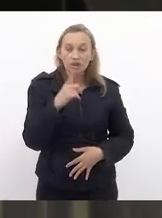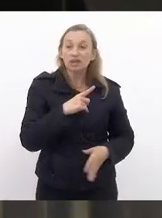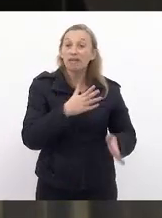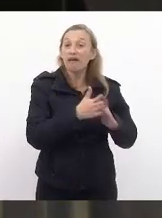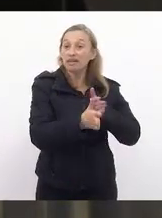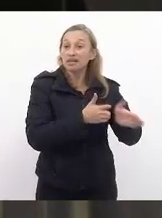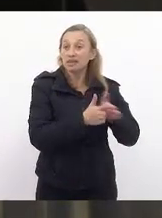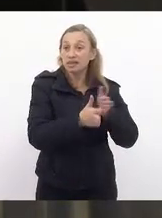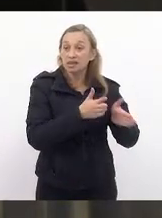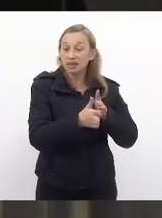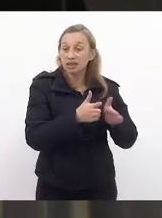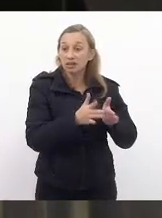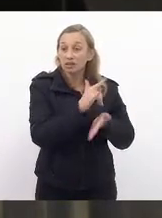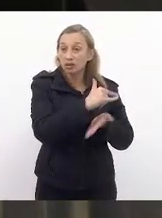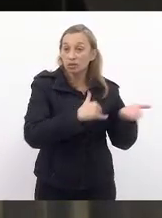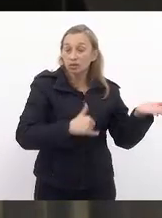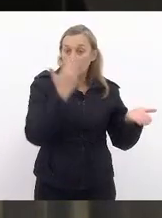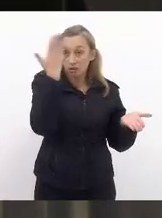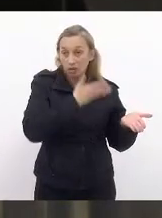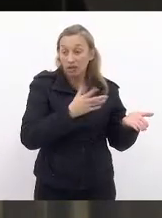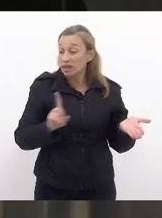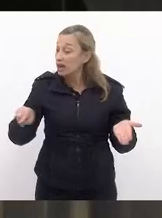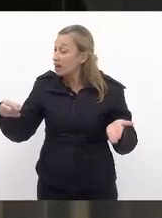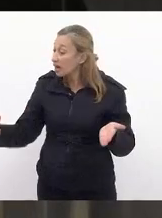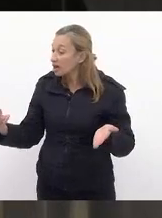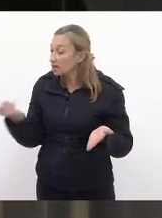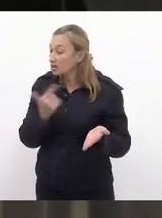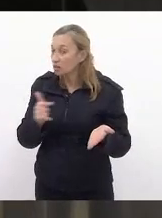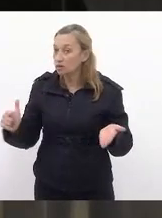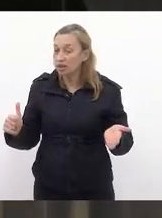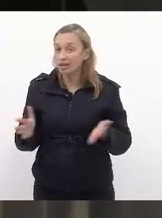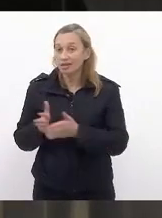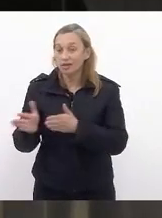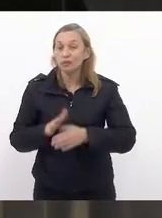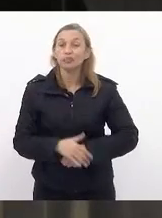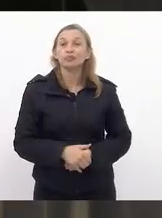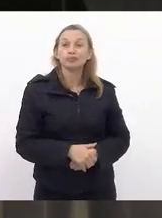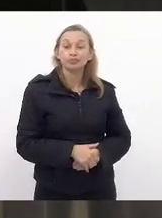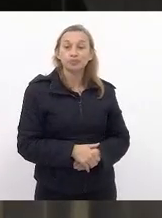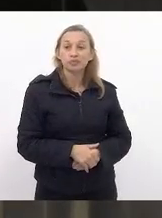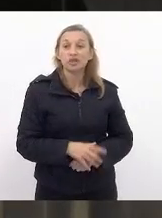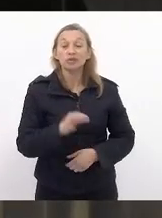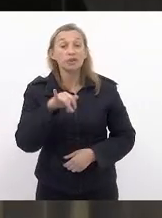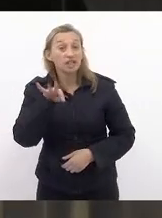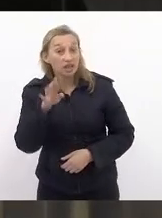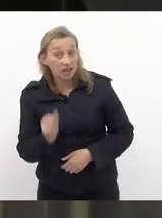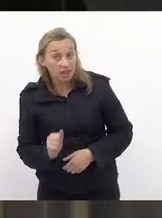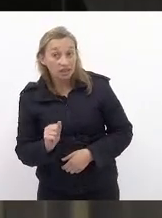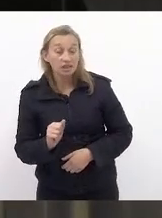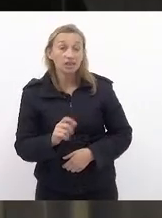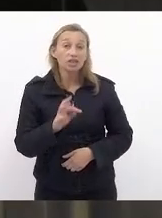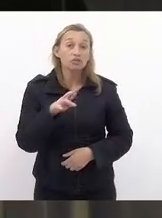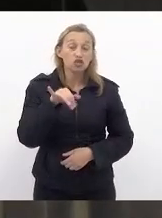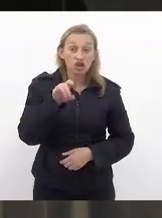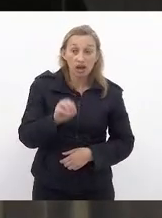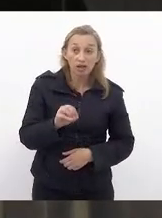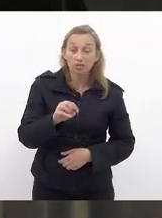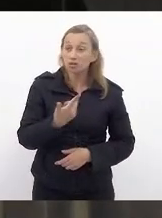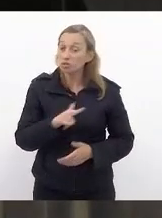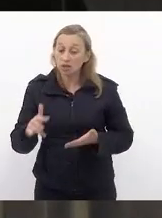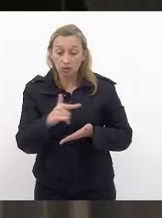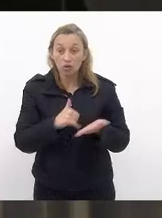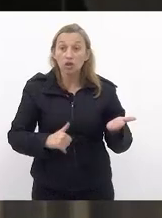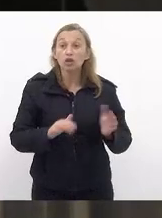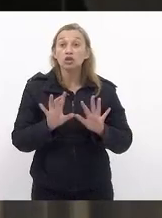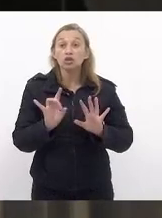têm acesso aos certificados e aquelas que não tem como migrantes e refugiados em documentos